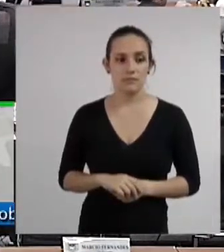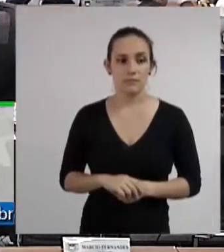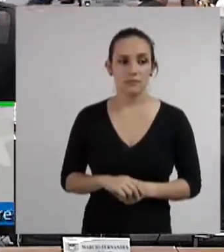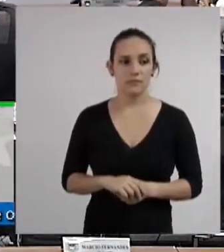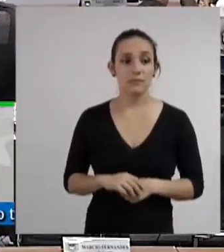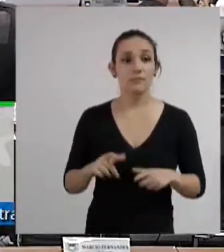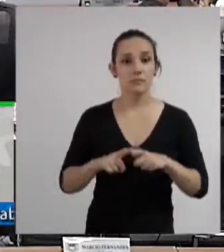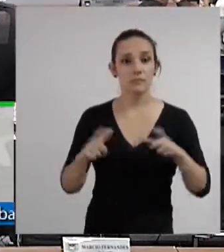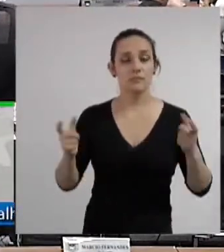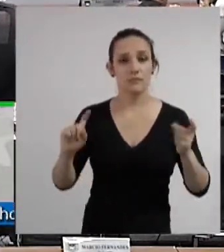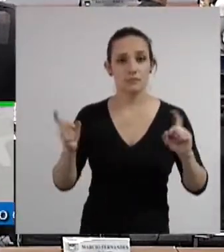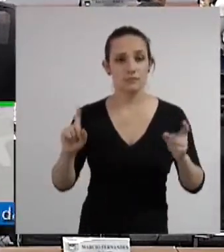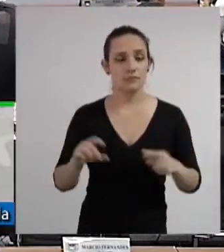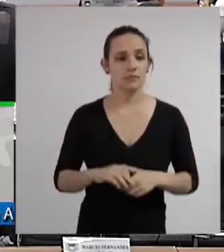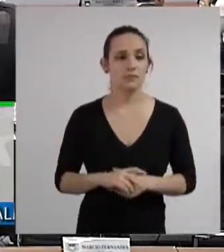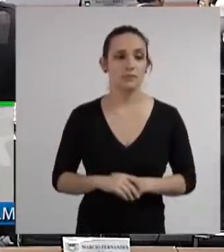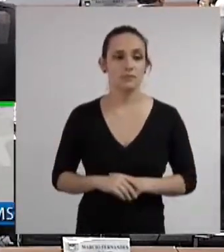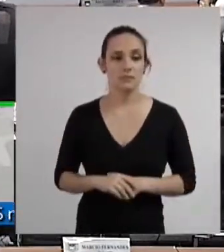Grande expediente, deputado.